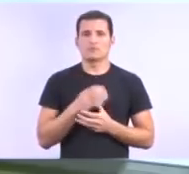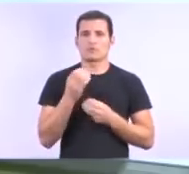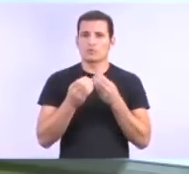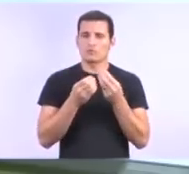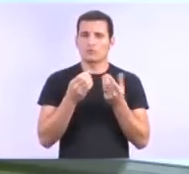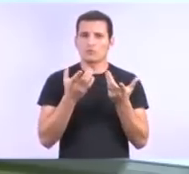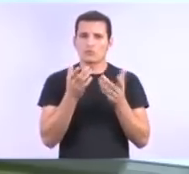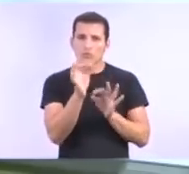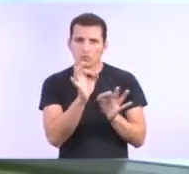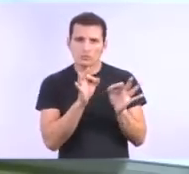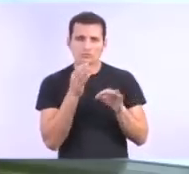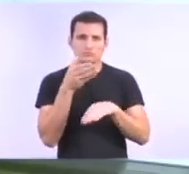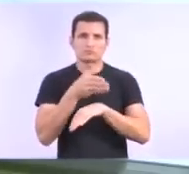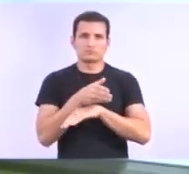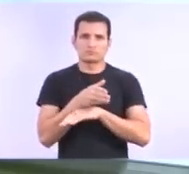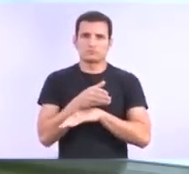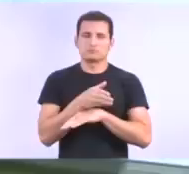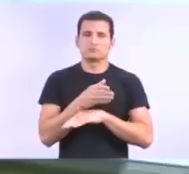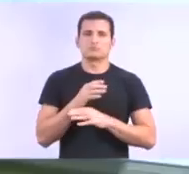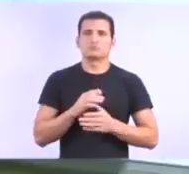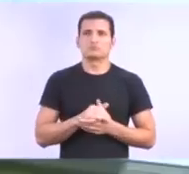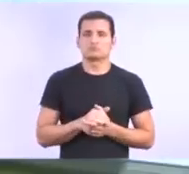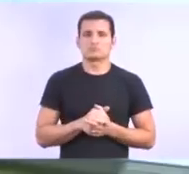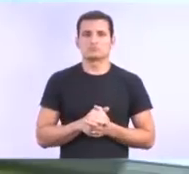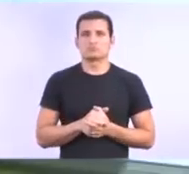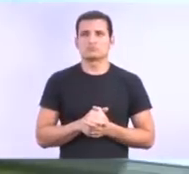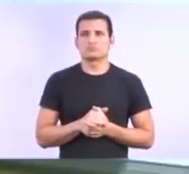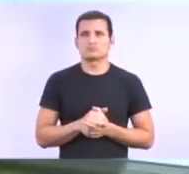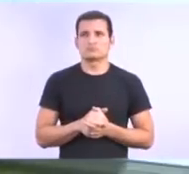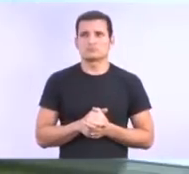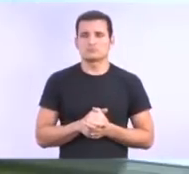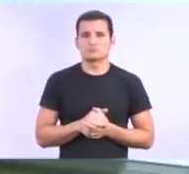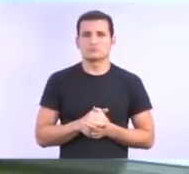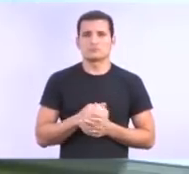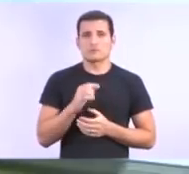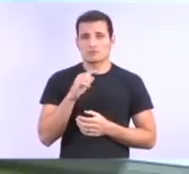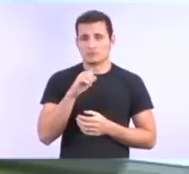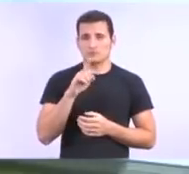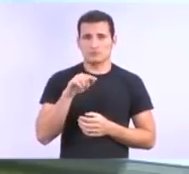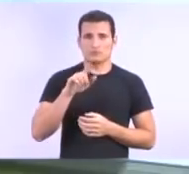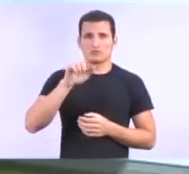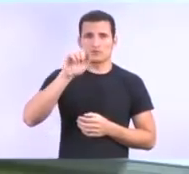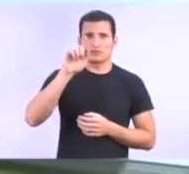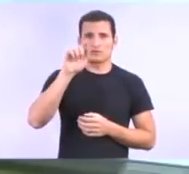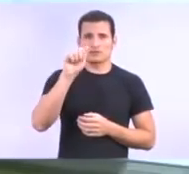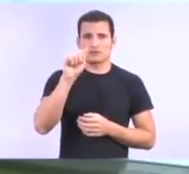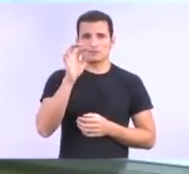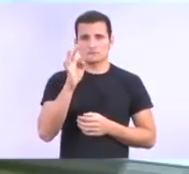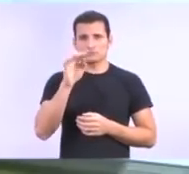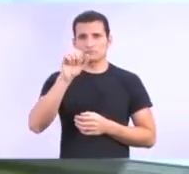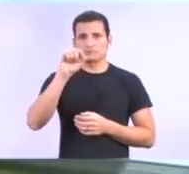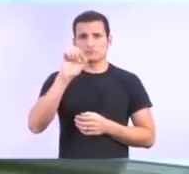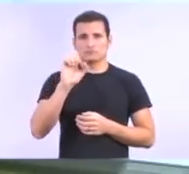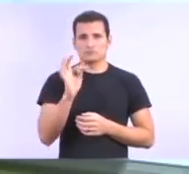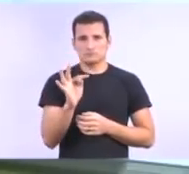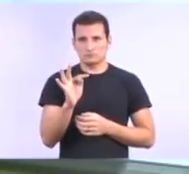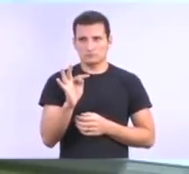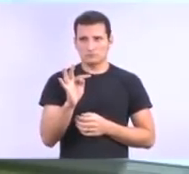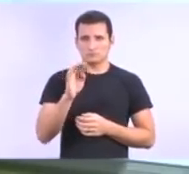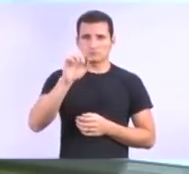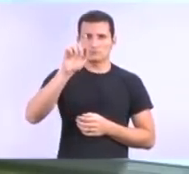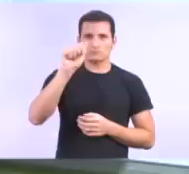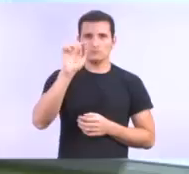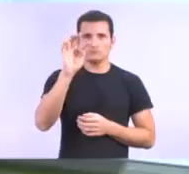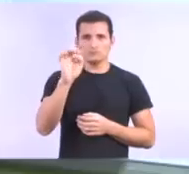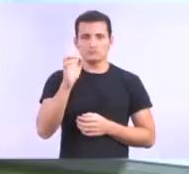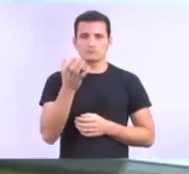controle de acesso. E esse mecanismo de controle de acesso a gente dá o nome de getter, get e set. Get quando eu quero